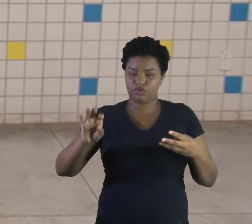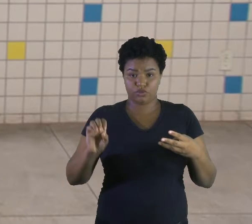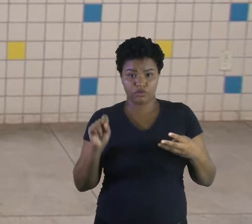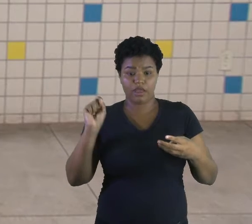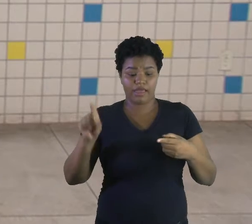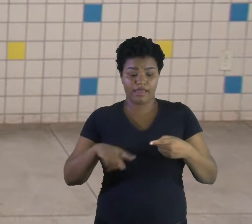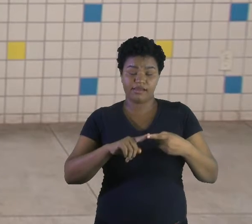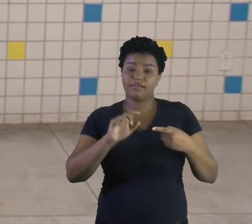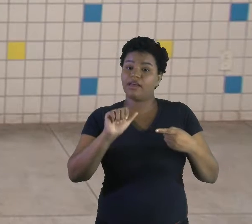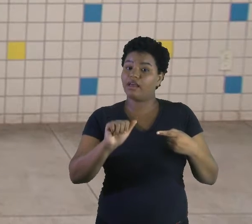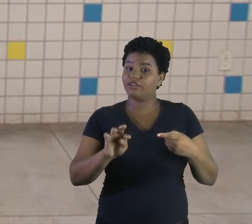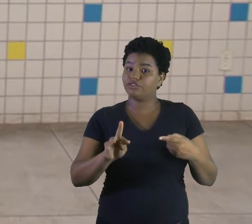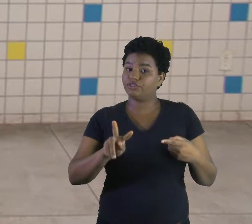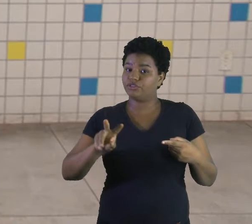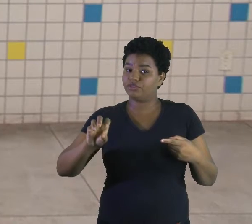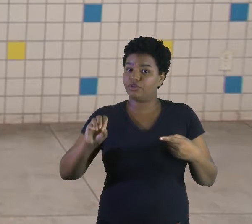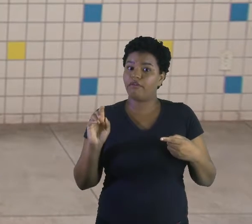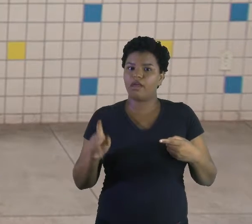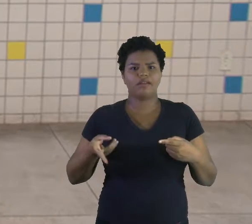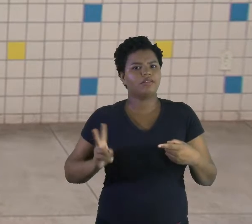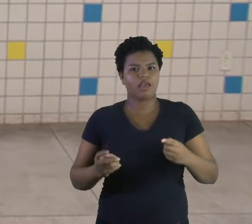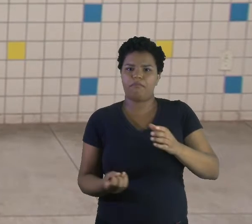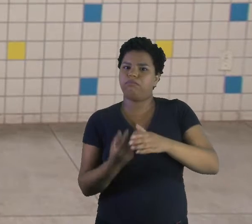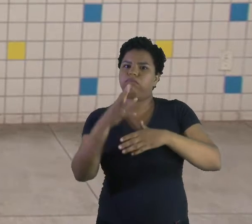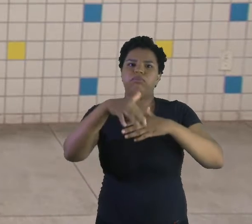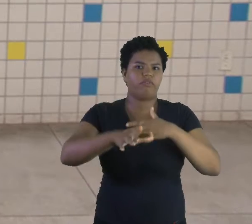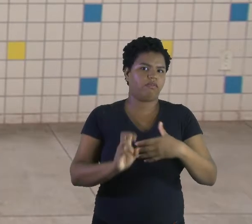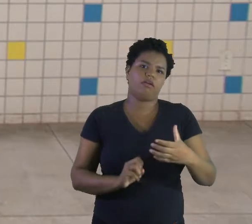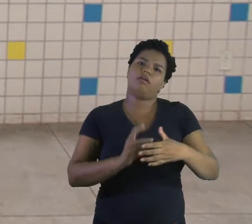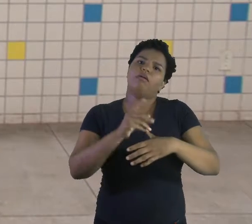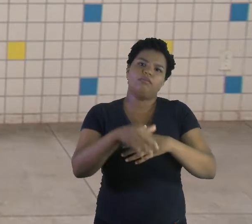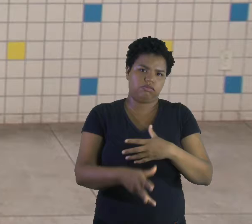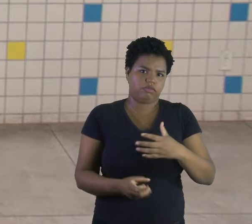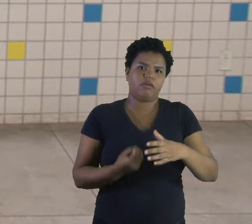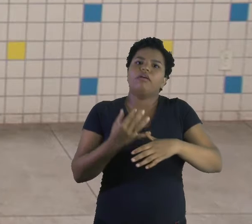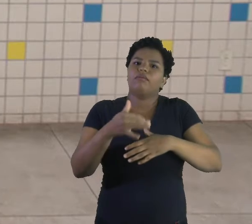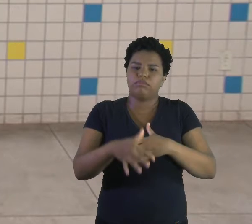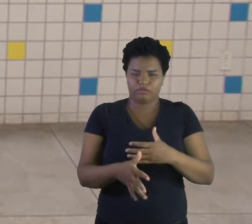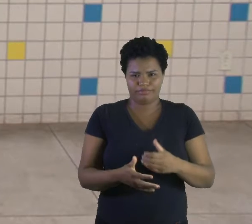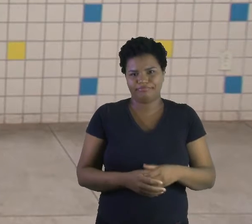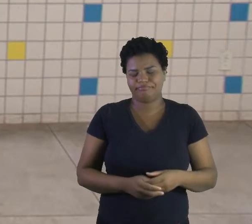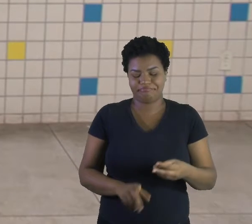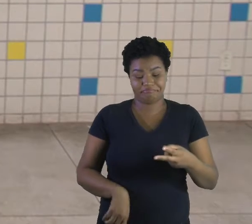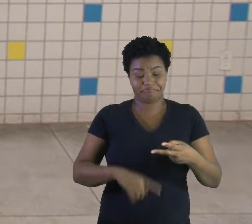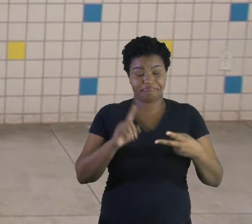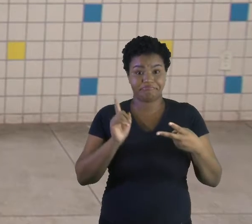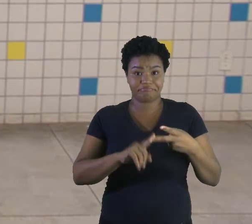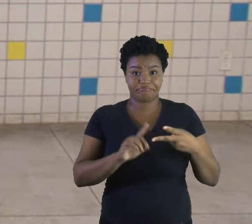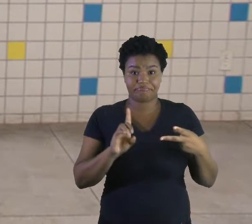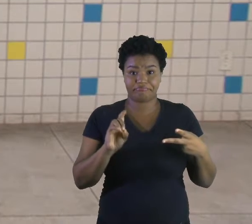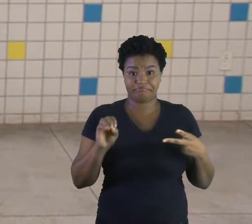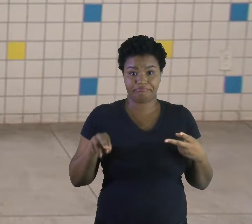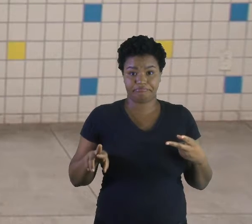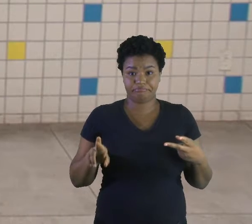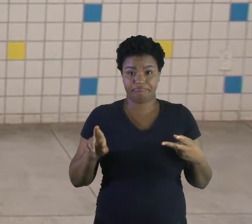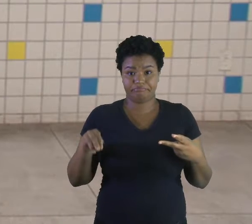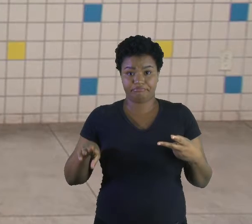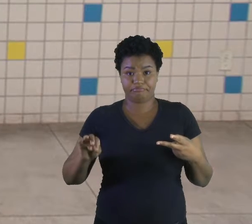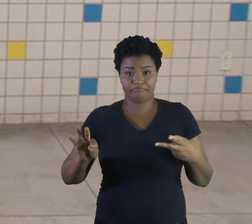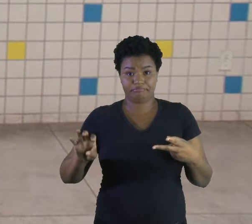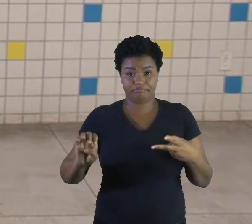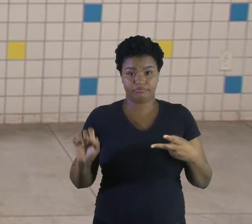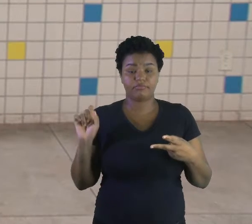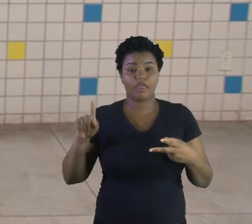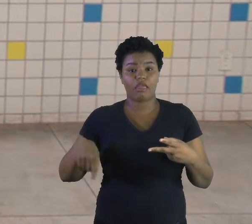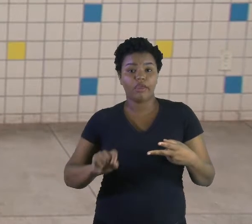entram em atividade, né, constantemente, tem muita atividade sísmica. Os vulcões dormentes são aqueles que